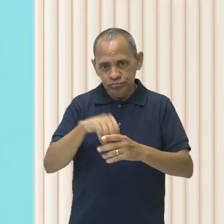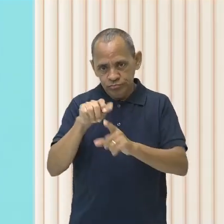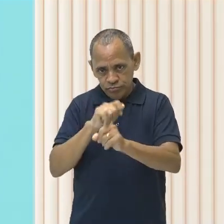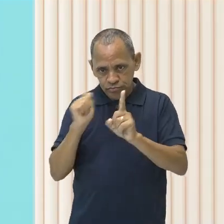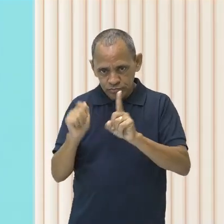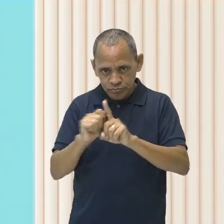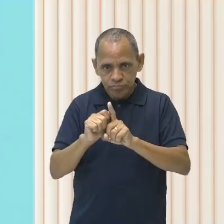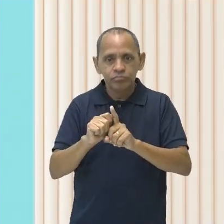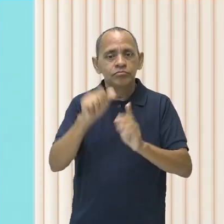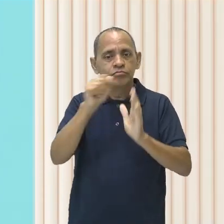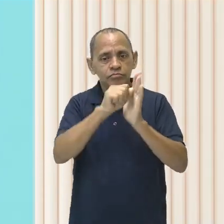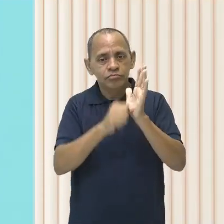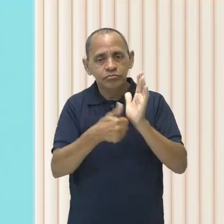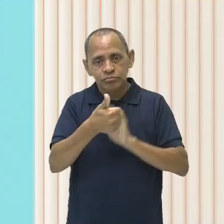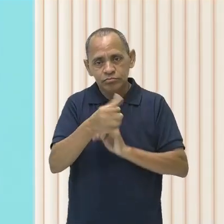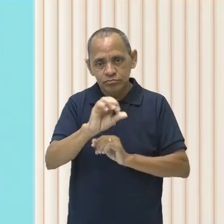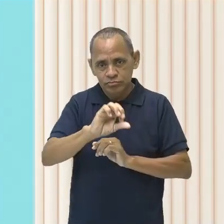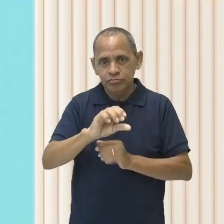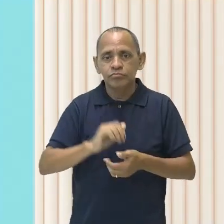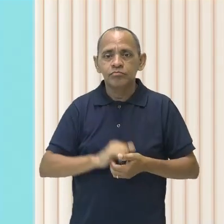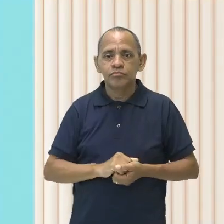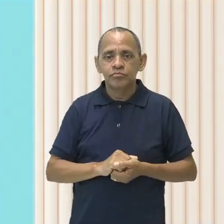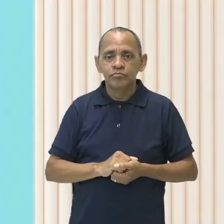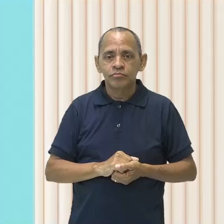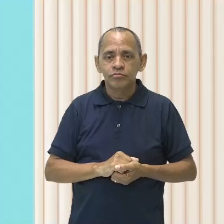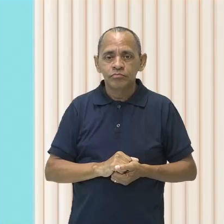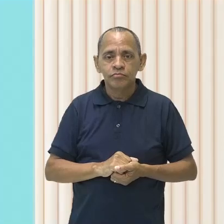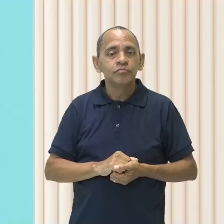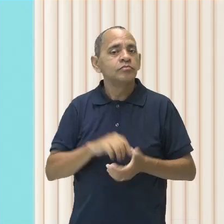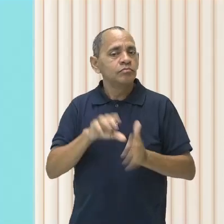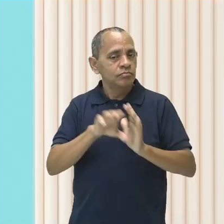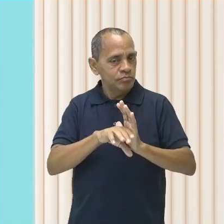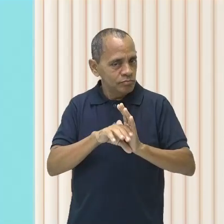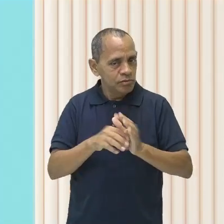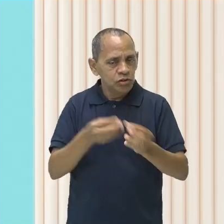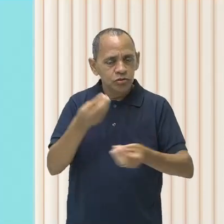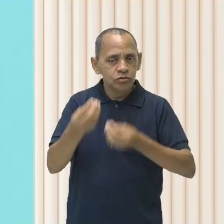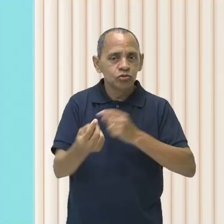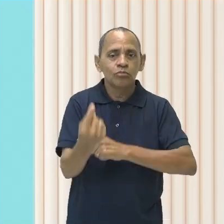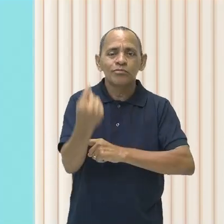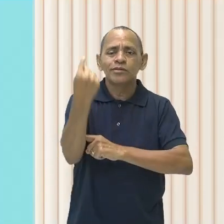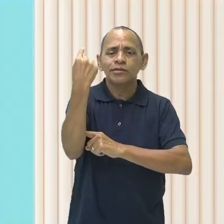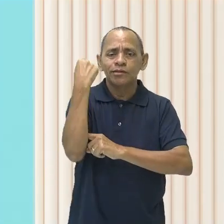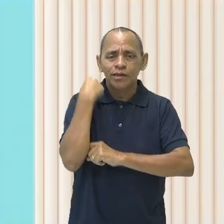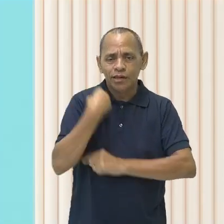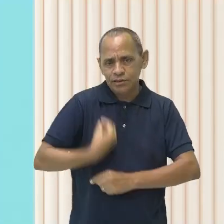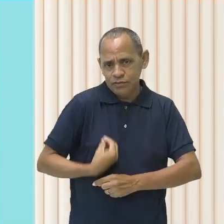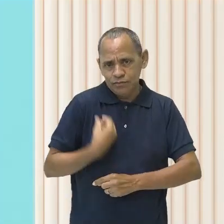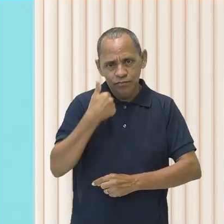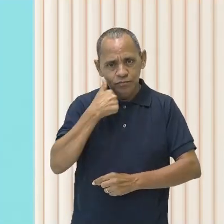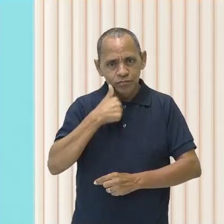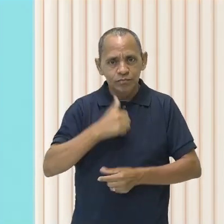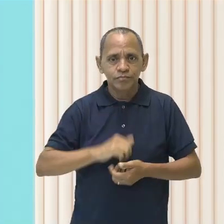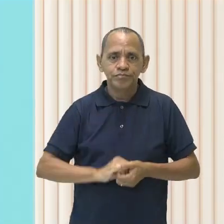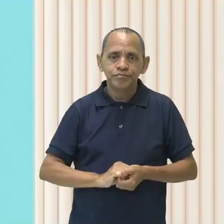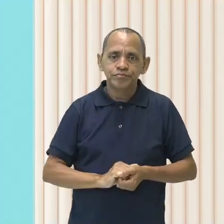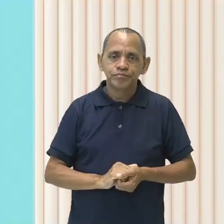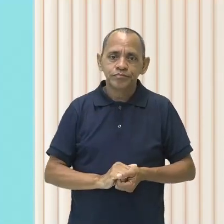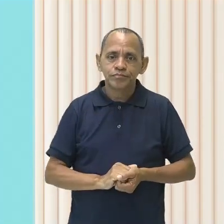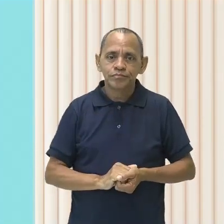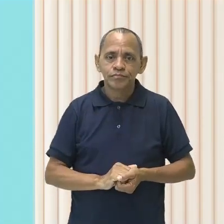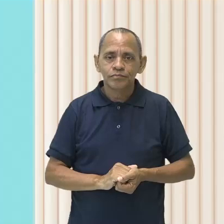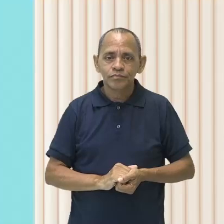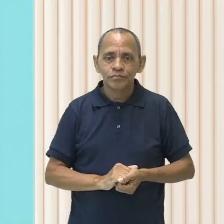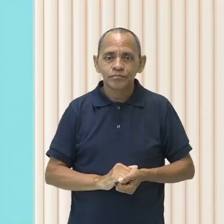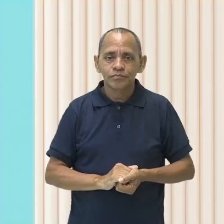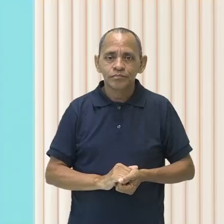no século XIX. Então, só para a gente ter um conceito de como era a vida dessa mulher. Vamos ver agora, no decorrer